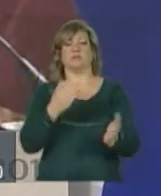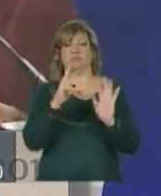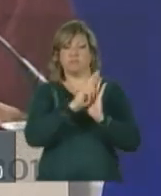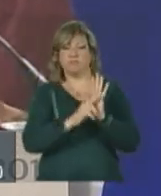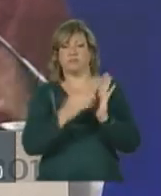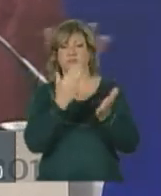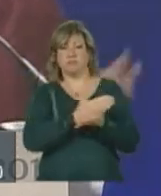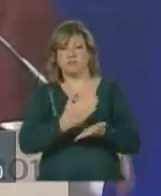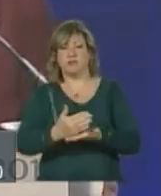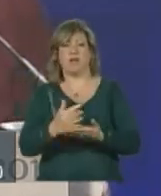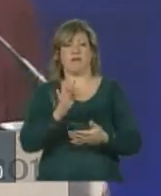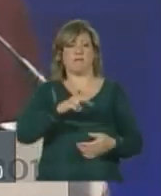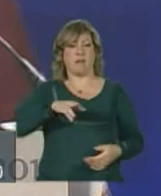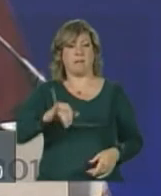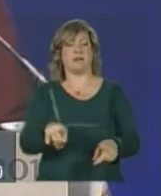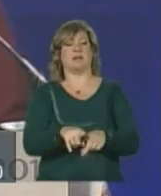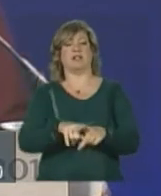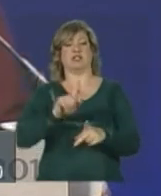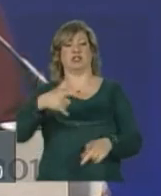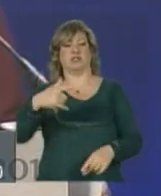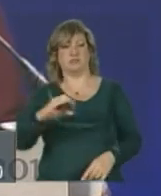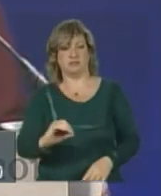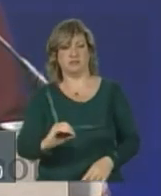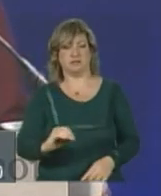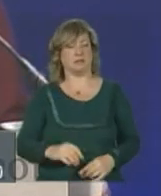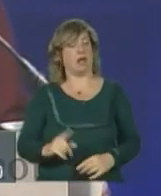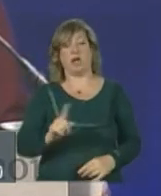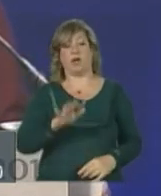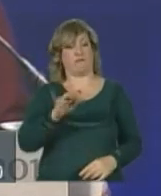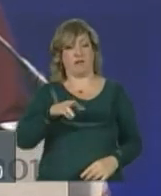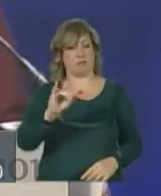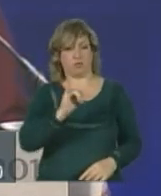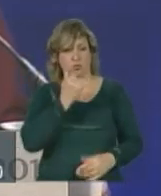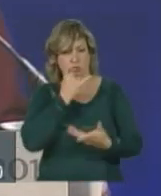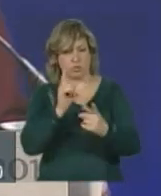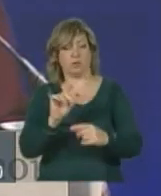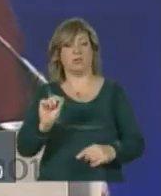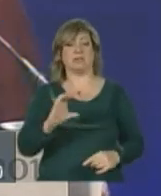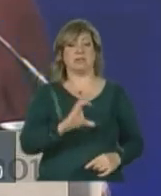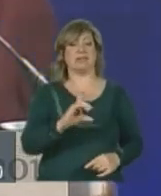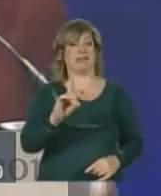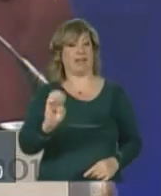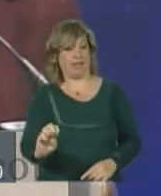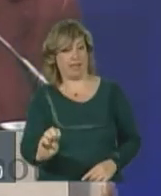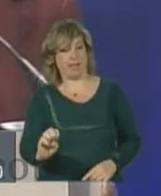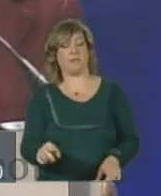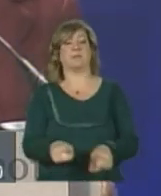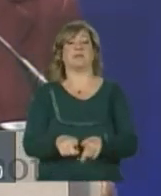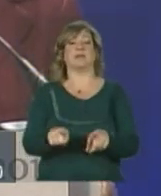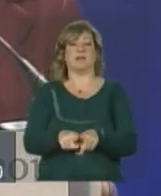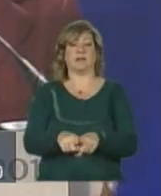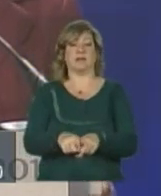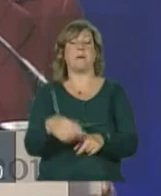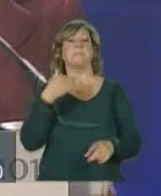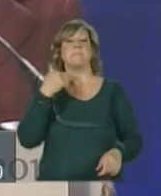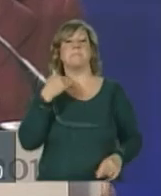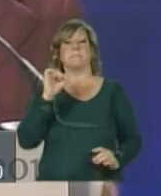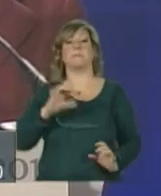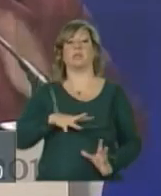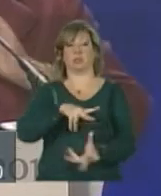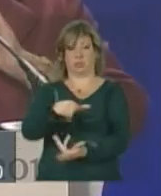Monetário, enfim. Não é do Fundo Monetário, me desculpa, da OCDE e do Banco Mundial.